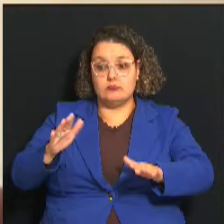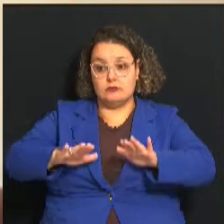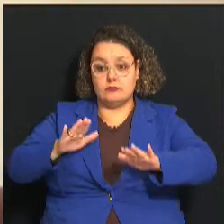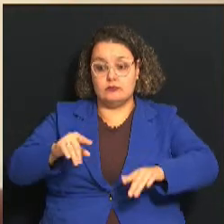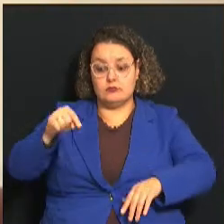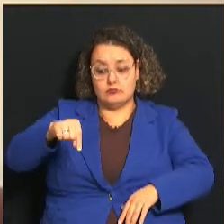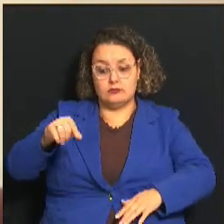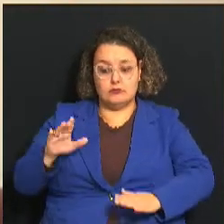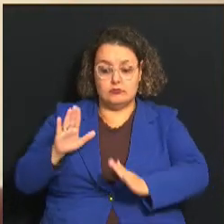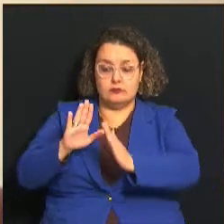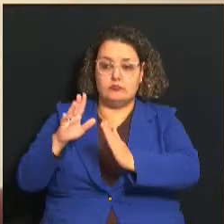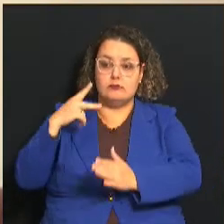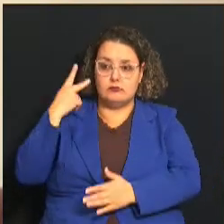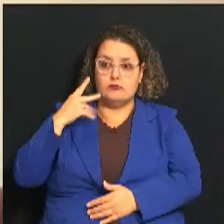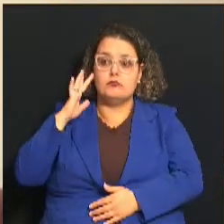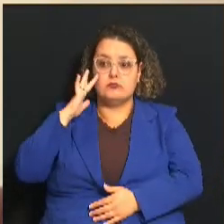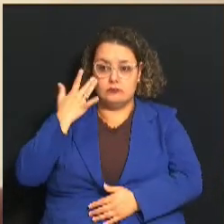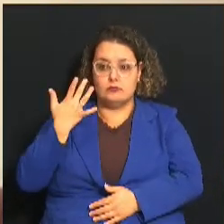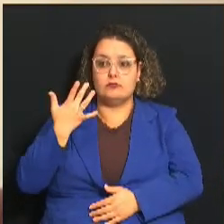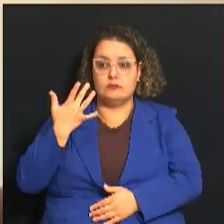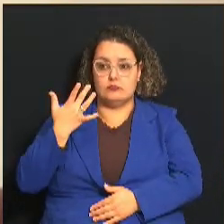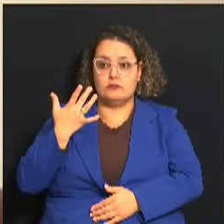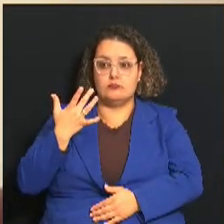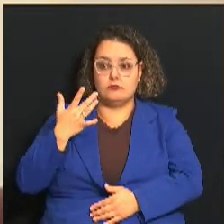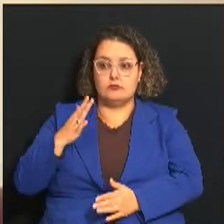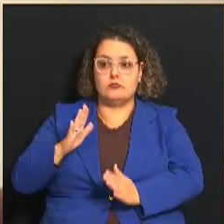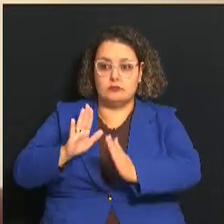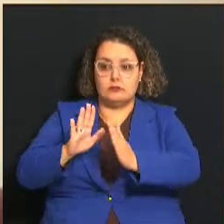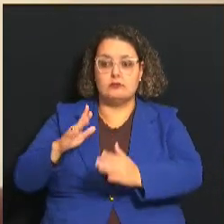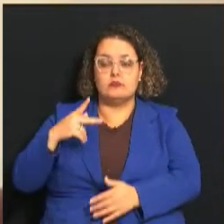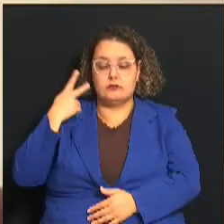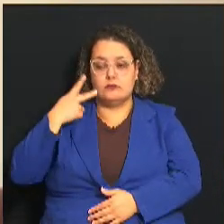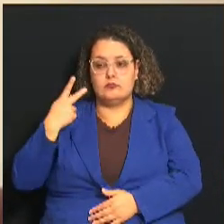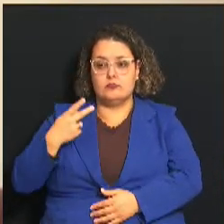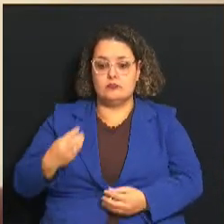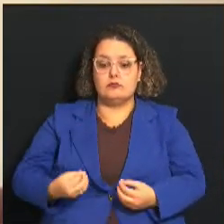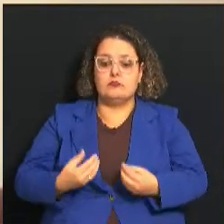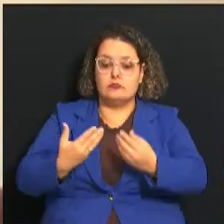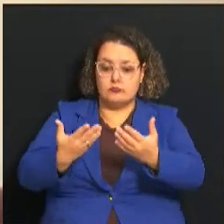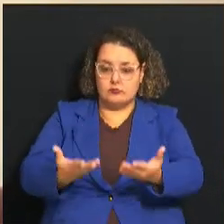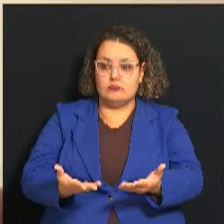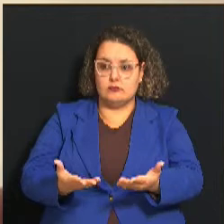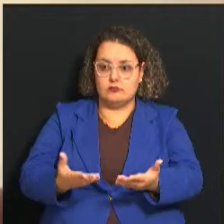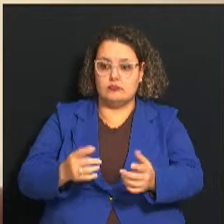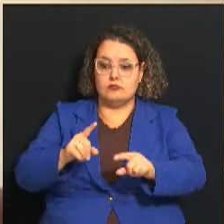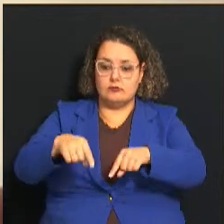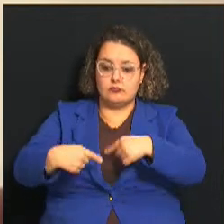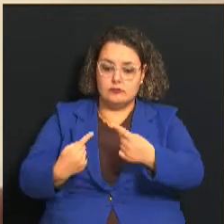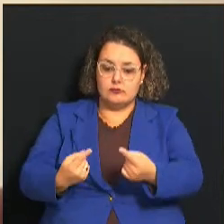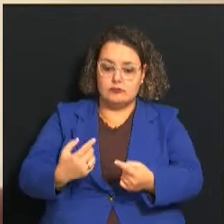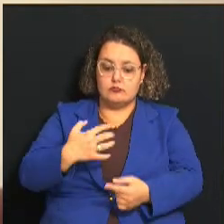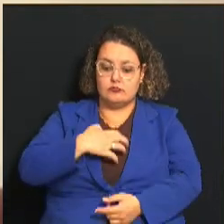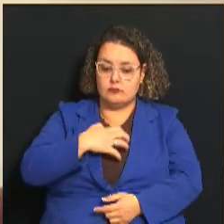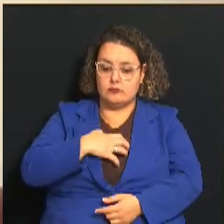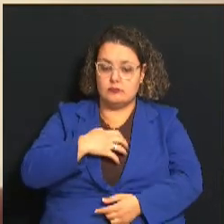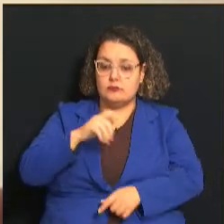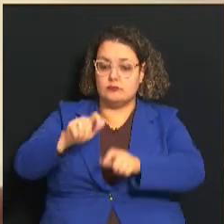aqui, eu acho que a gente pode, com a frente parlamentar, oferecer outros subsídios, né?